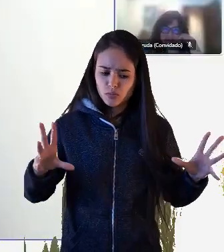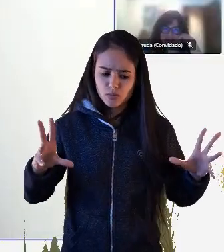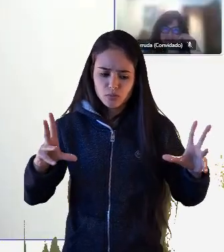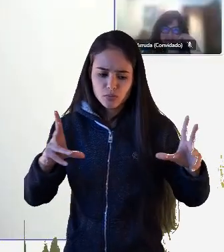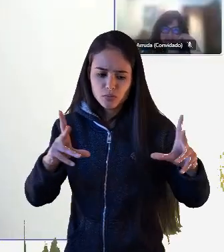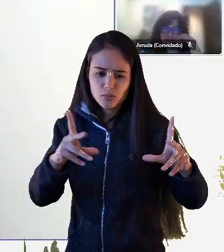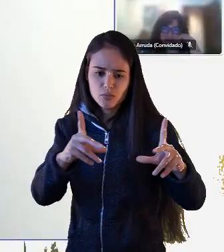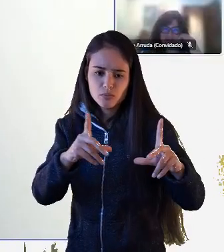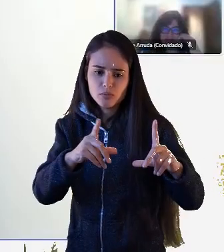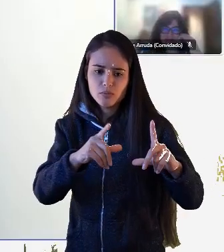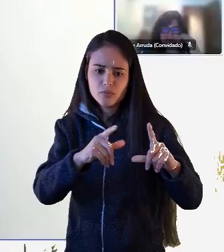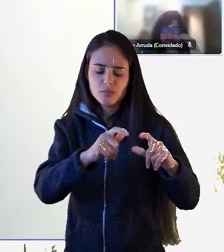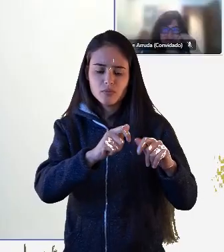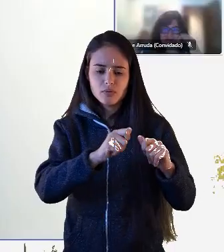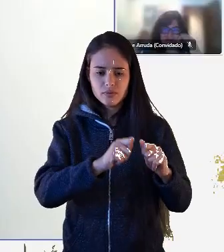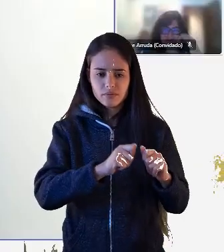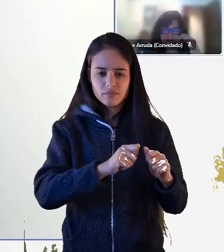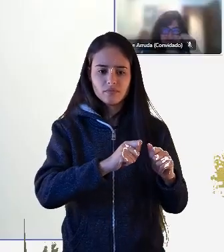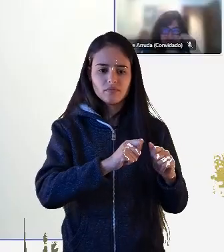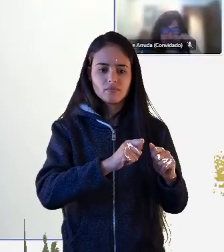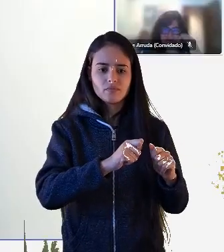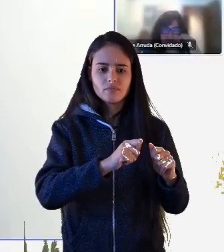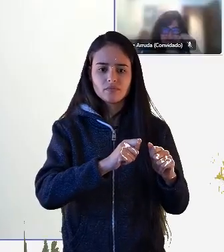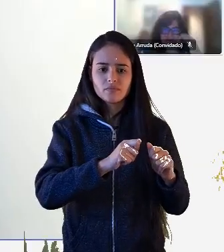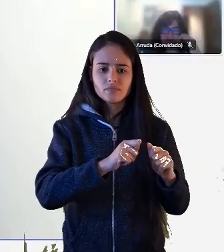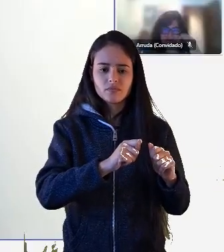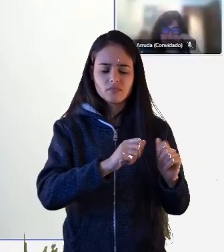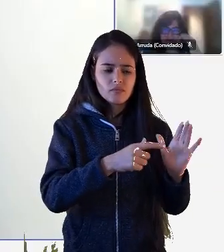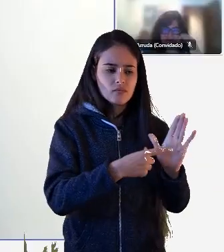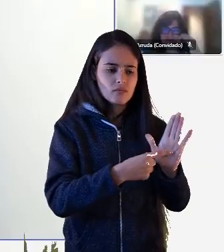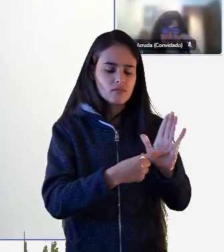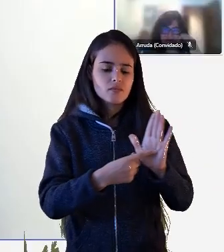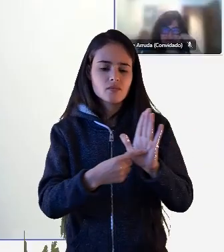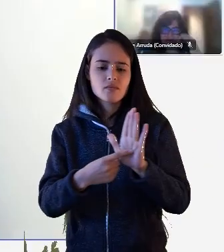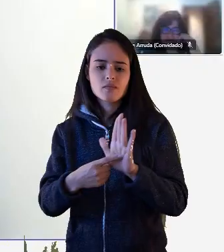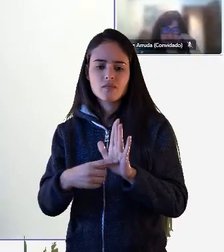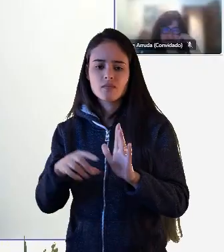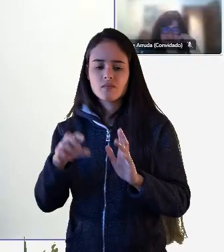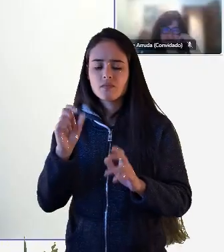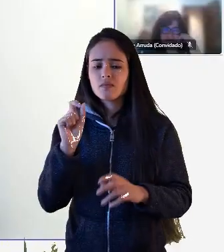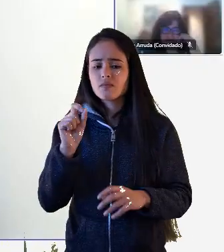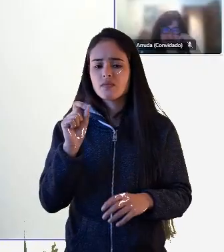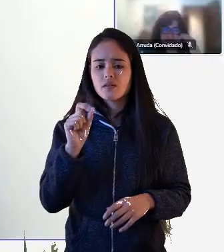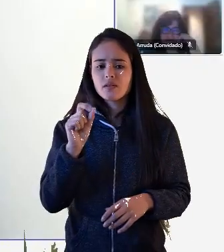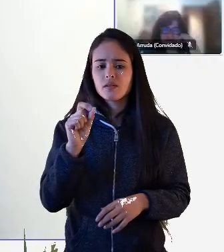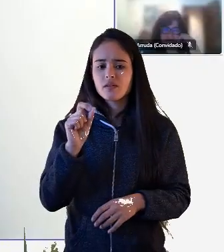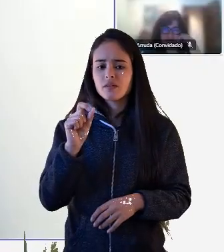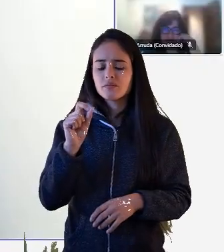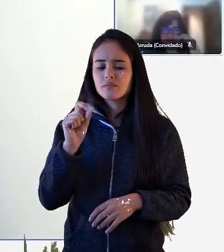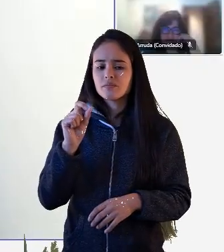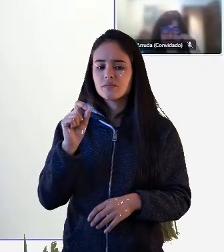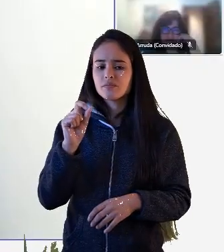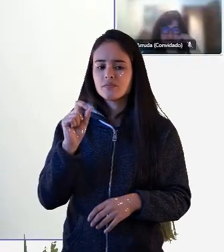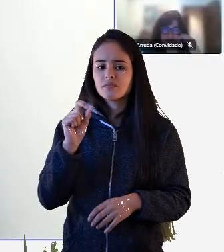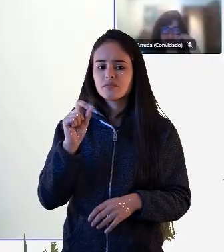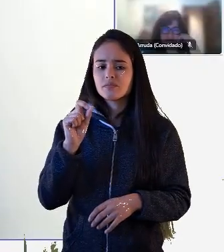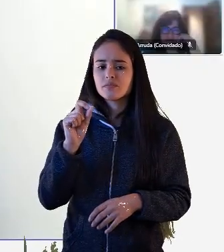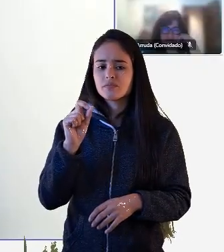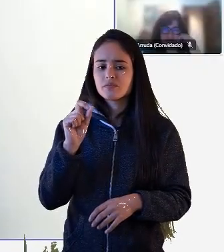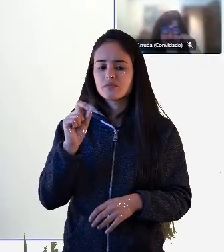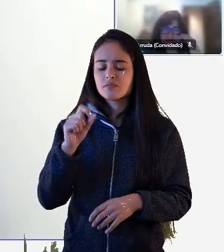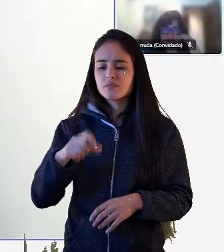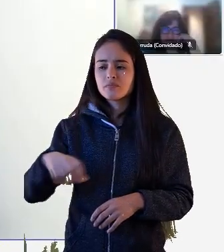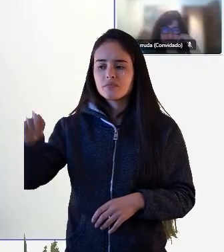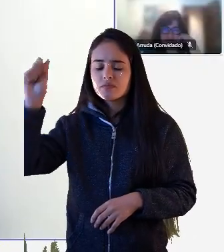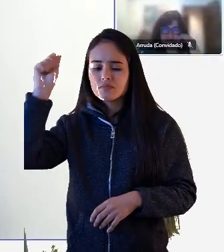teve um momento muito bonito ali, né? Até te convido depois a assistir, que está no YouTube do Vagão. Nós fizemos a mesa Guelé 10, que reuniu